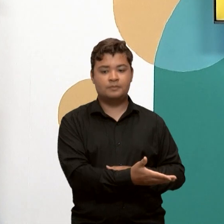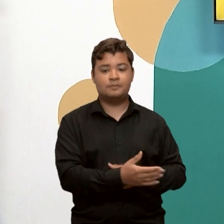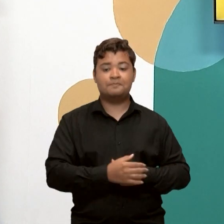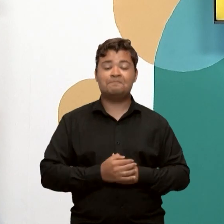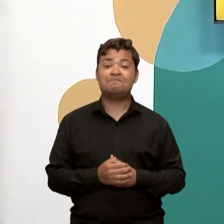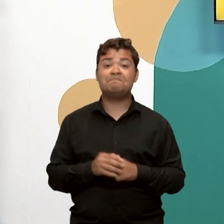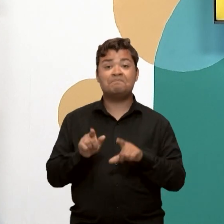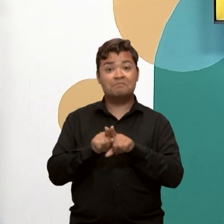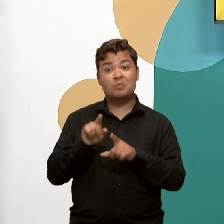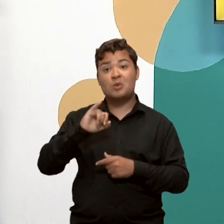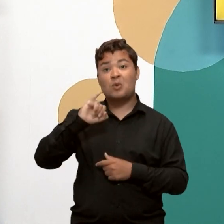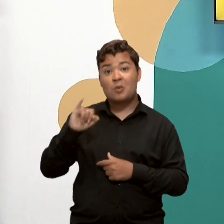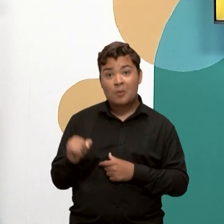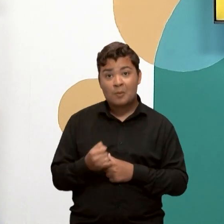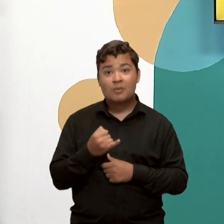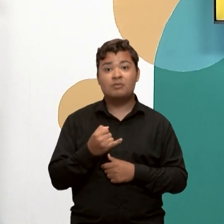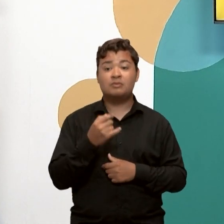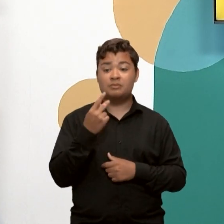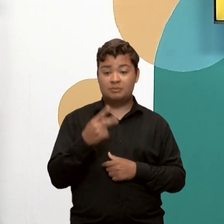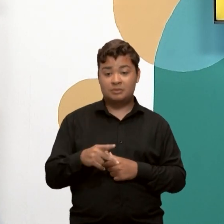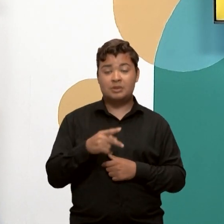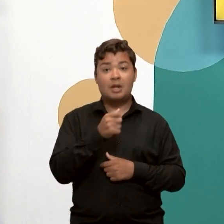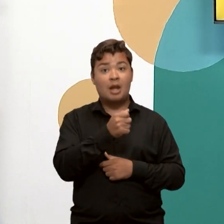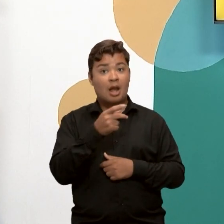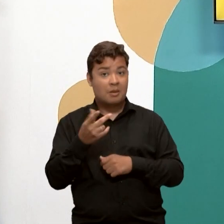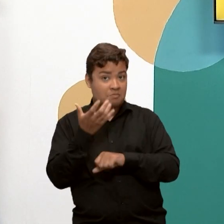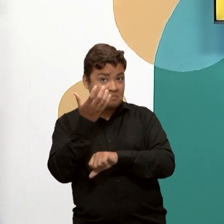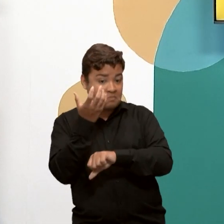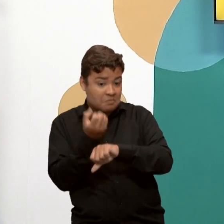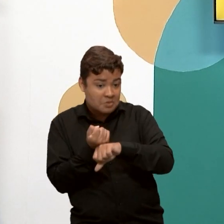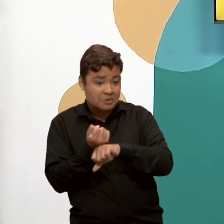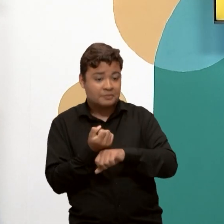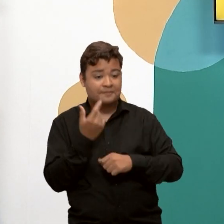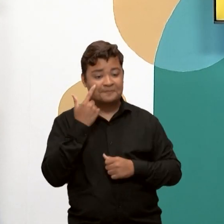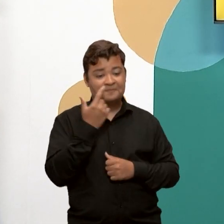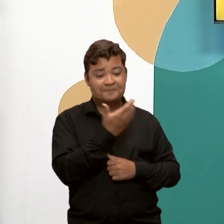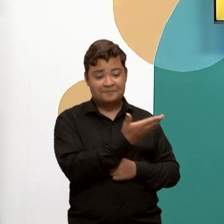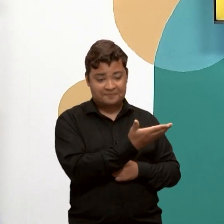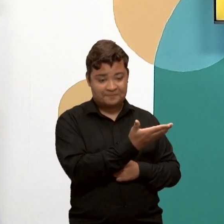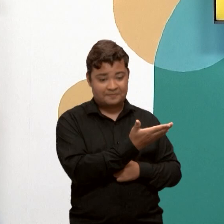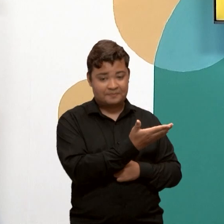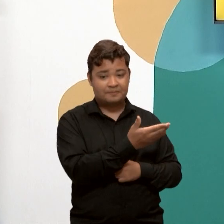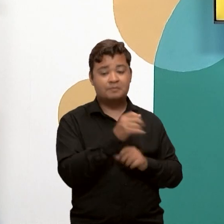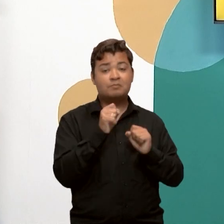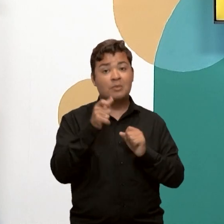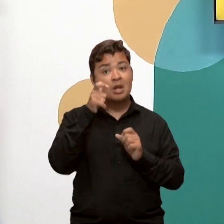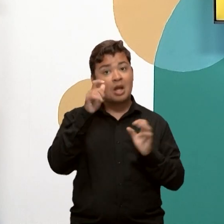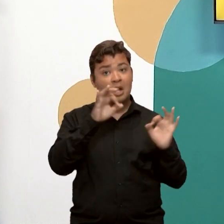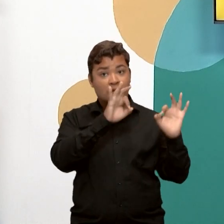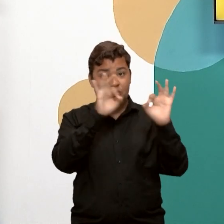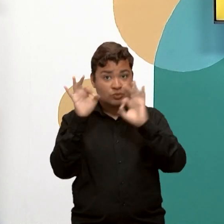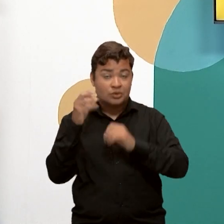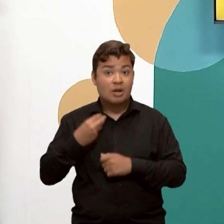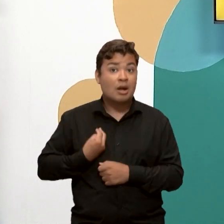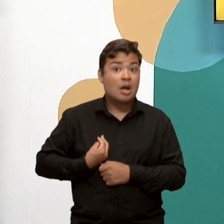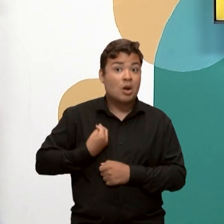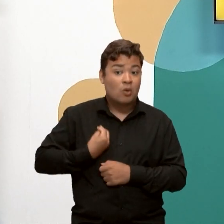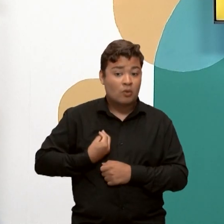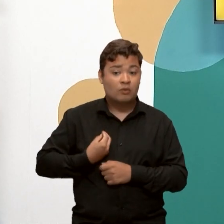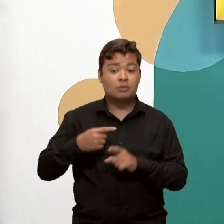E aproveita para já baixar nosso aplicativo também. Nele você assiste a programação ao vivo e pode nos